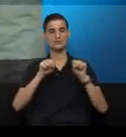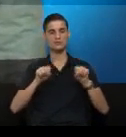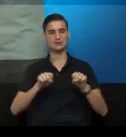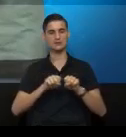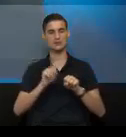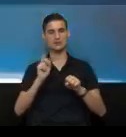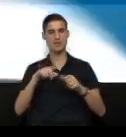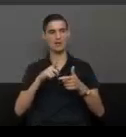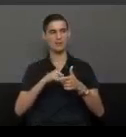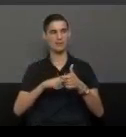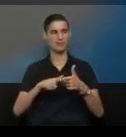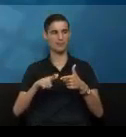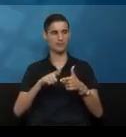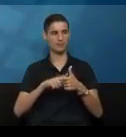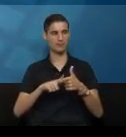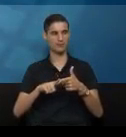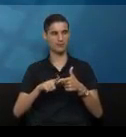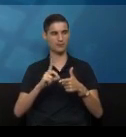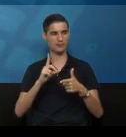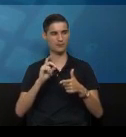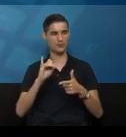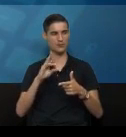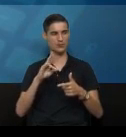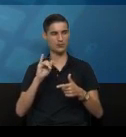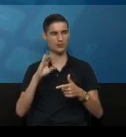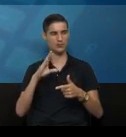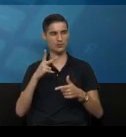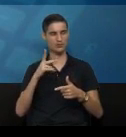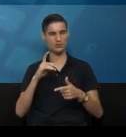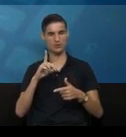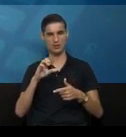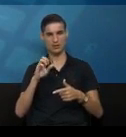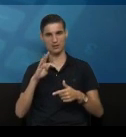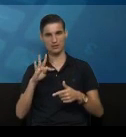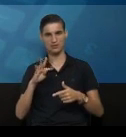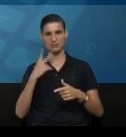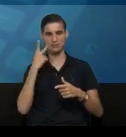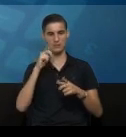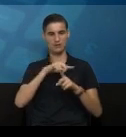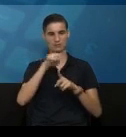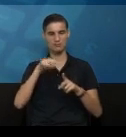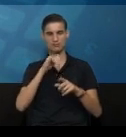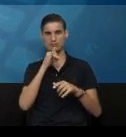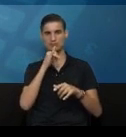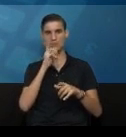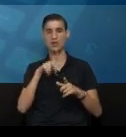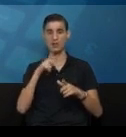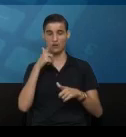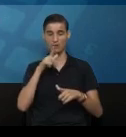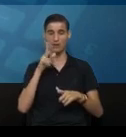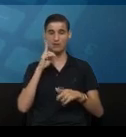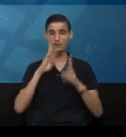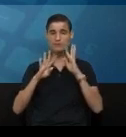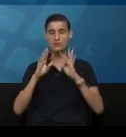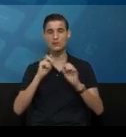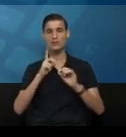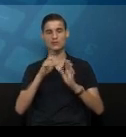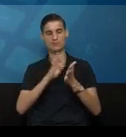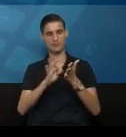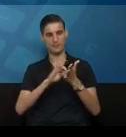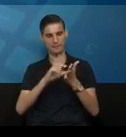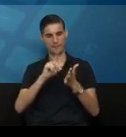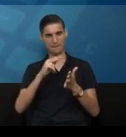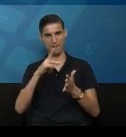de problema de Dirichlet. Para resolver o problema de Dirichlet no disco, por exemplo, é interessante reescrever a equação